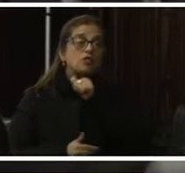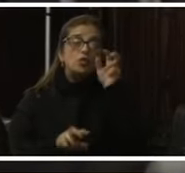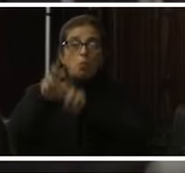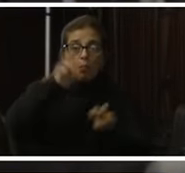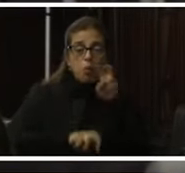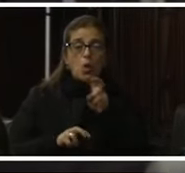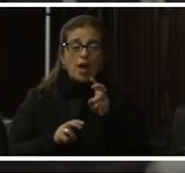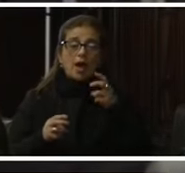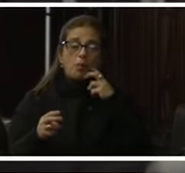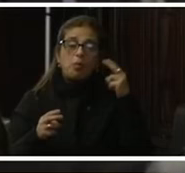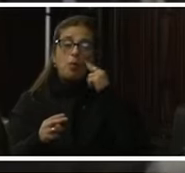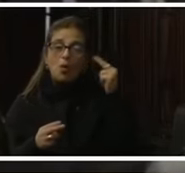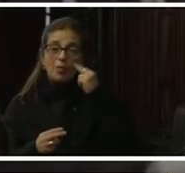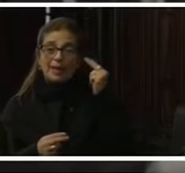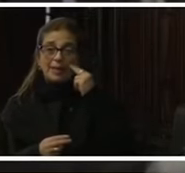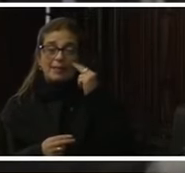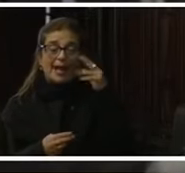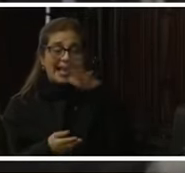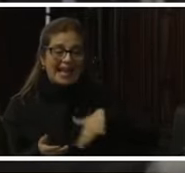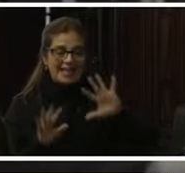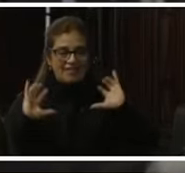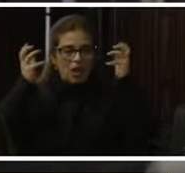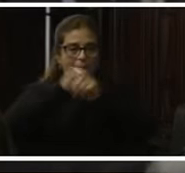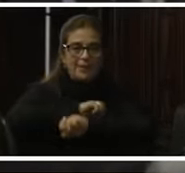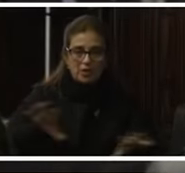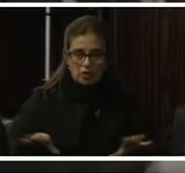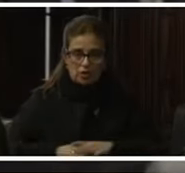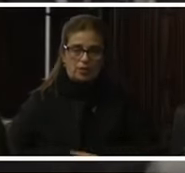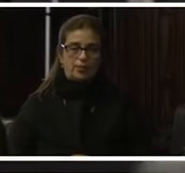fundiários não ocorreu nas áreas mais violentas